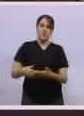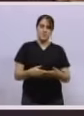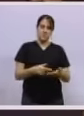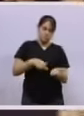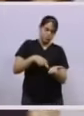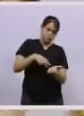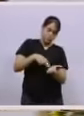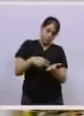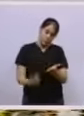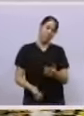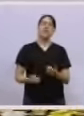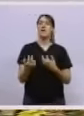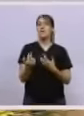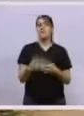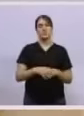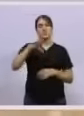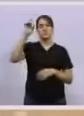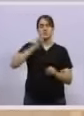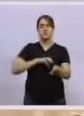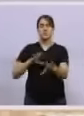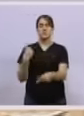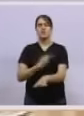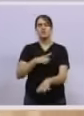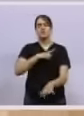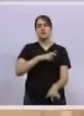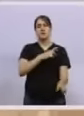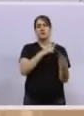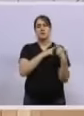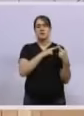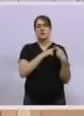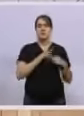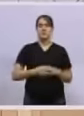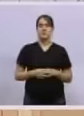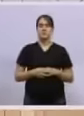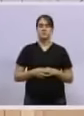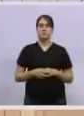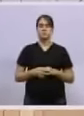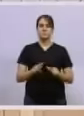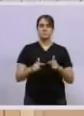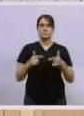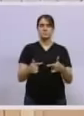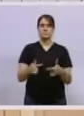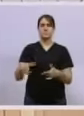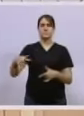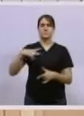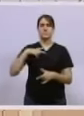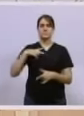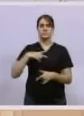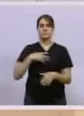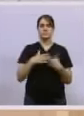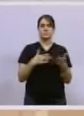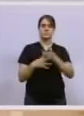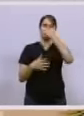falando, de um Deus que nos educa para a responsabilidade, de um segmento que será o tempo todo luta pessoal. E cada